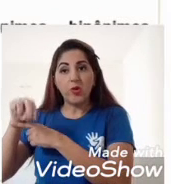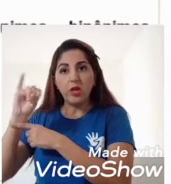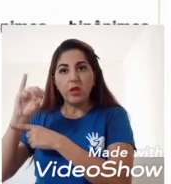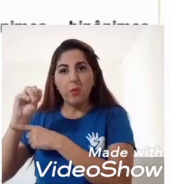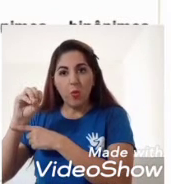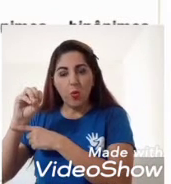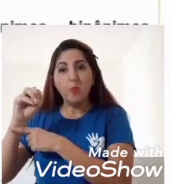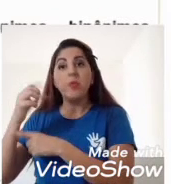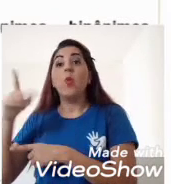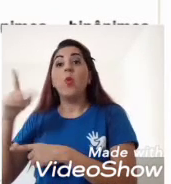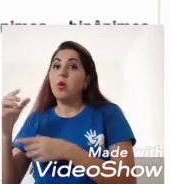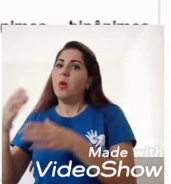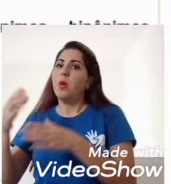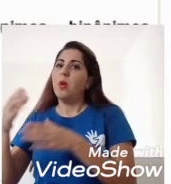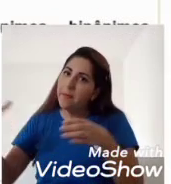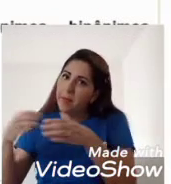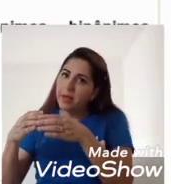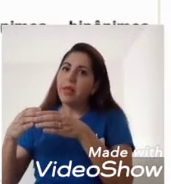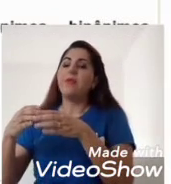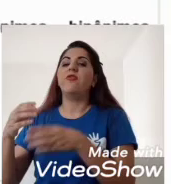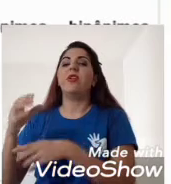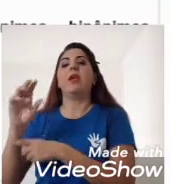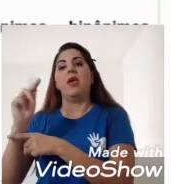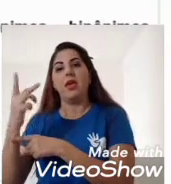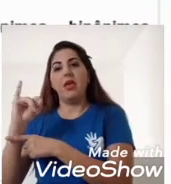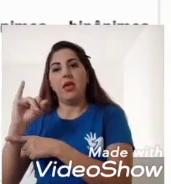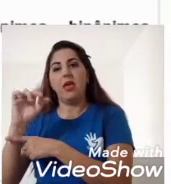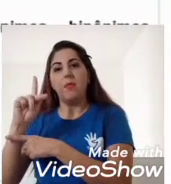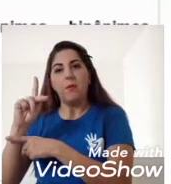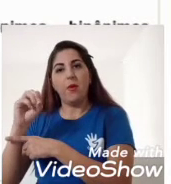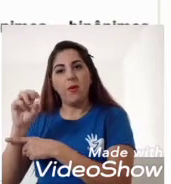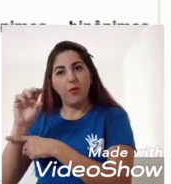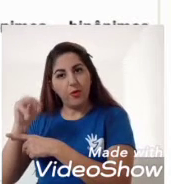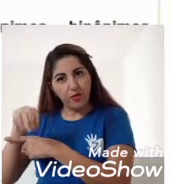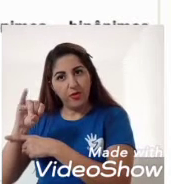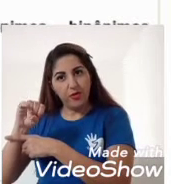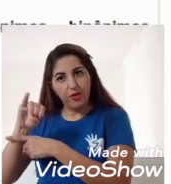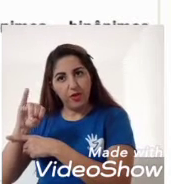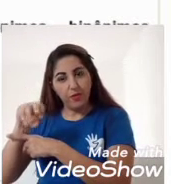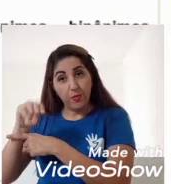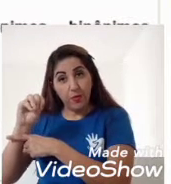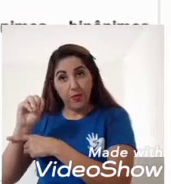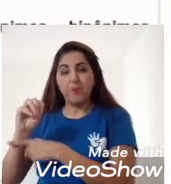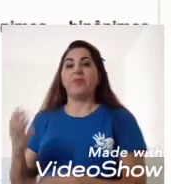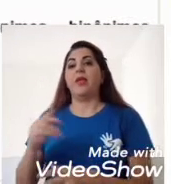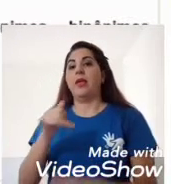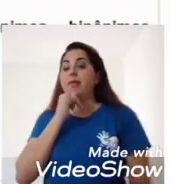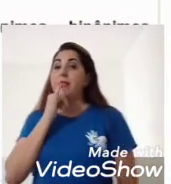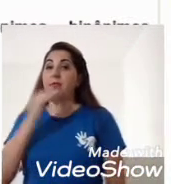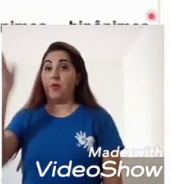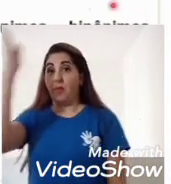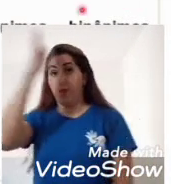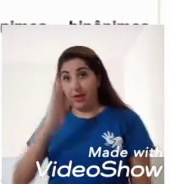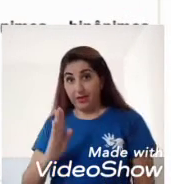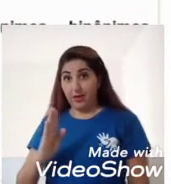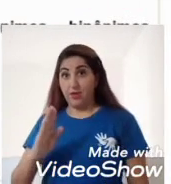assim, o Brasil é um país assim, assim, assado, tá? Aí eu digo assim, o Brasil é